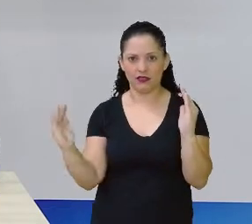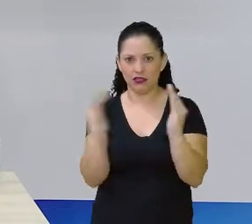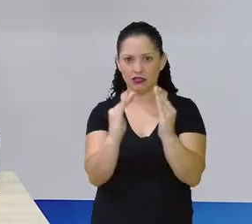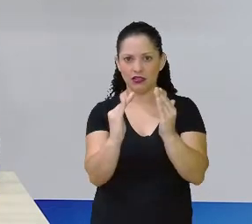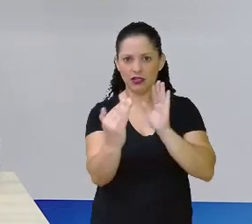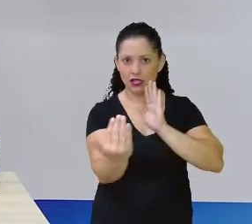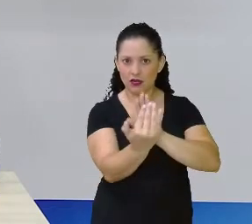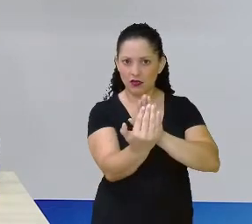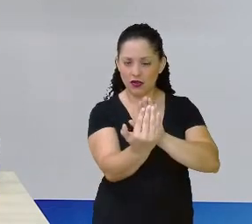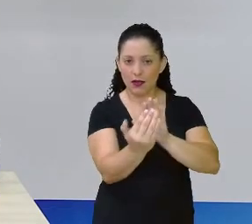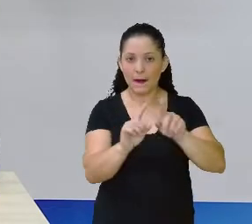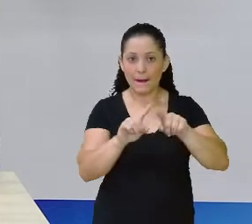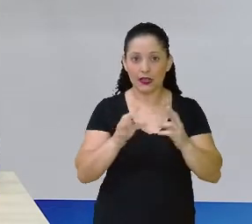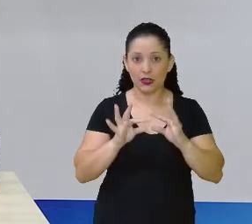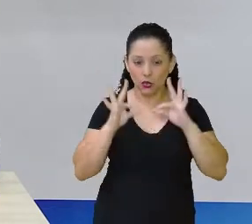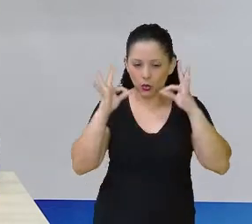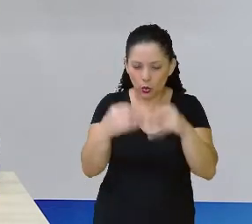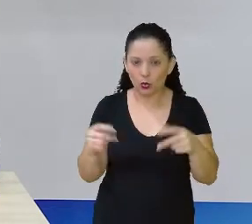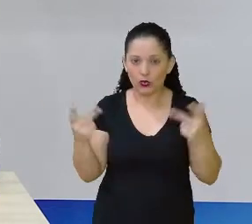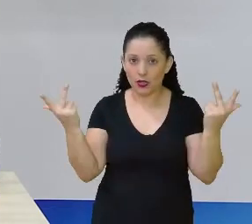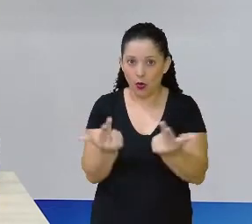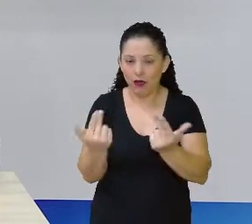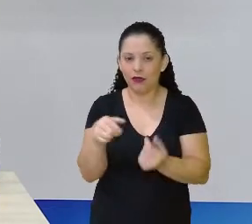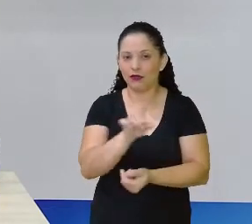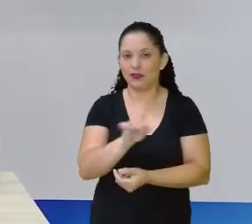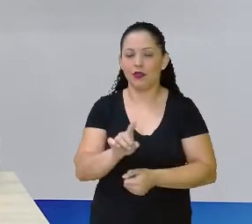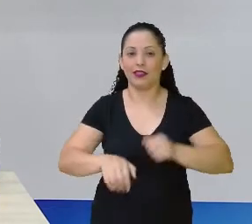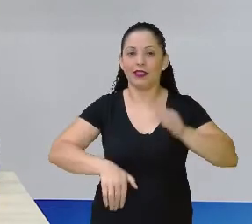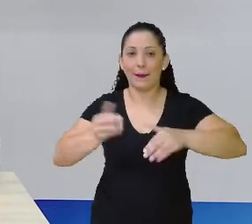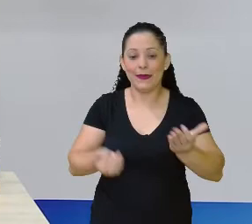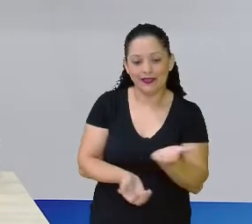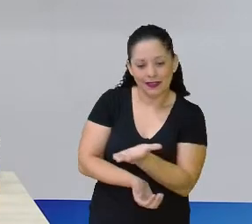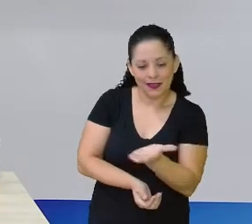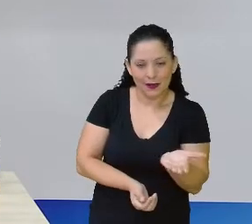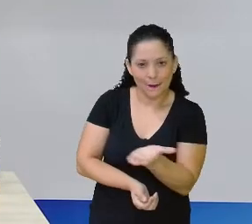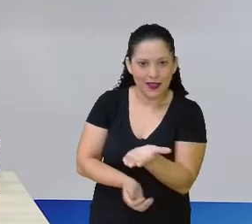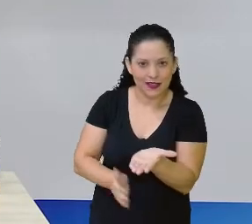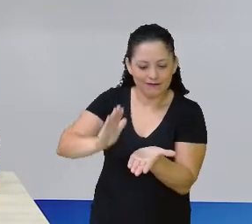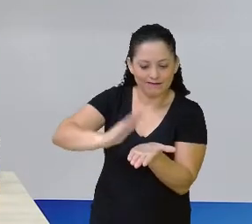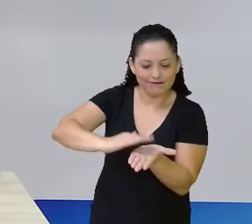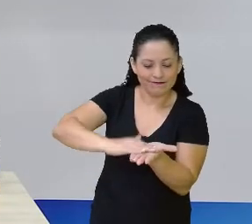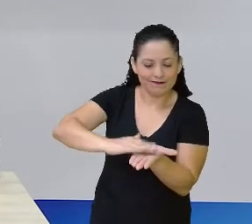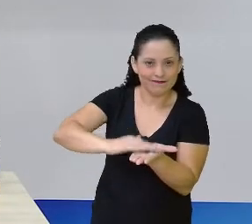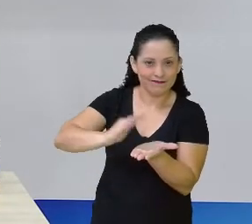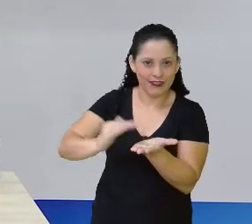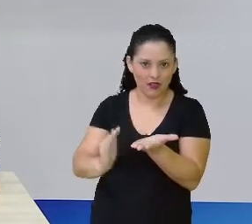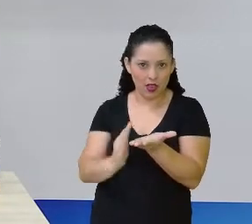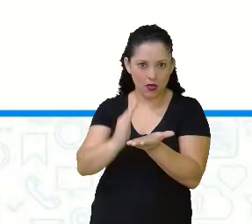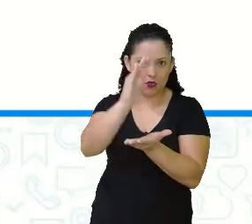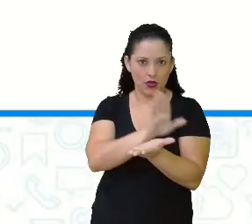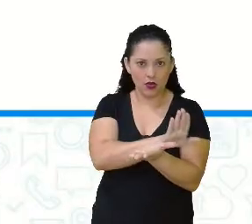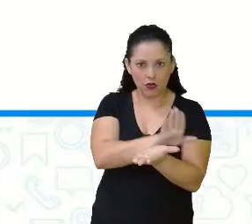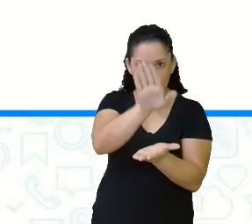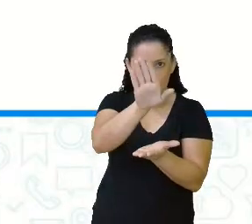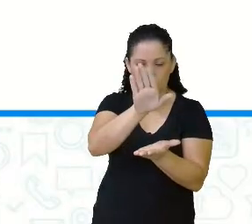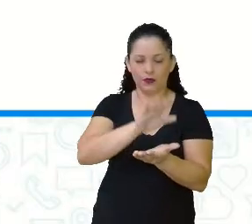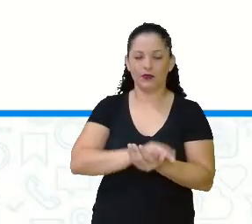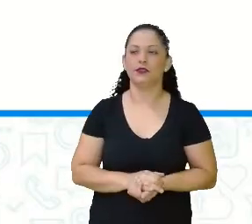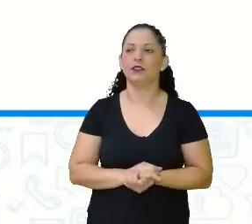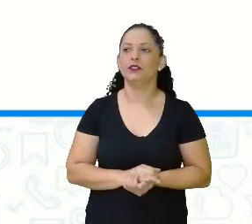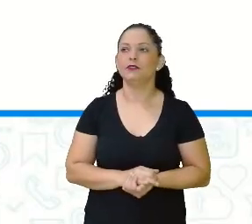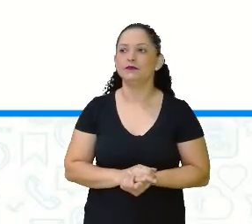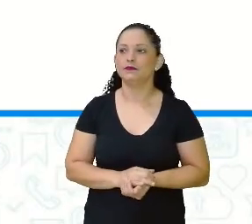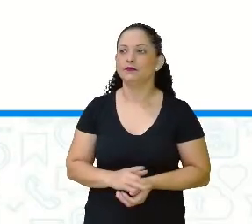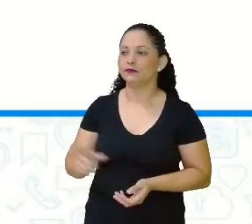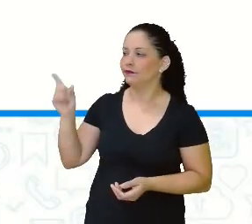todas as pirâmides são iguais, porque tudo depende da base que é lateral. Beleza? Aqui eu tenho uma